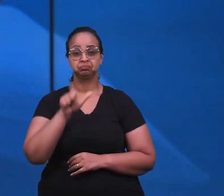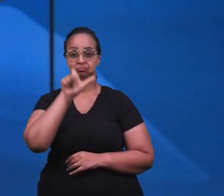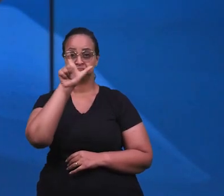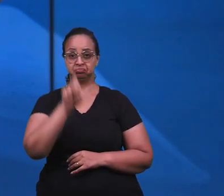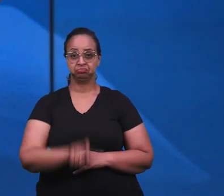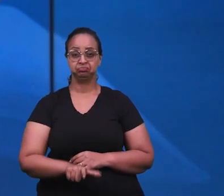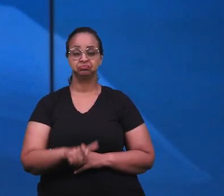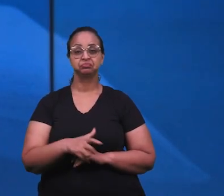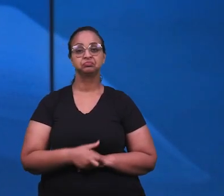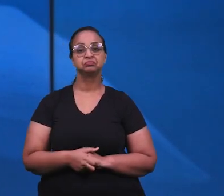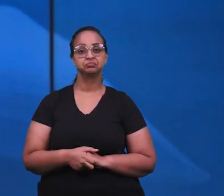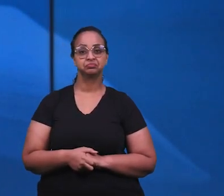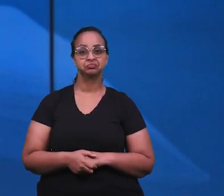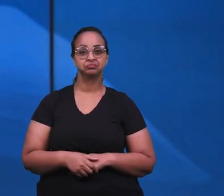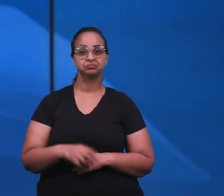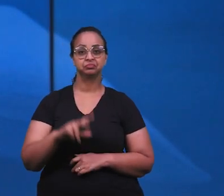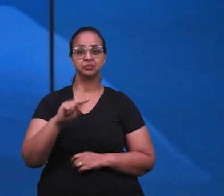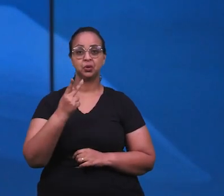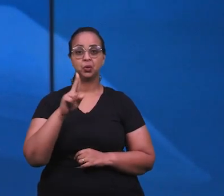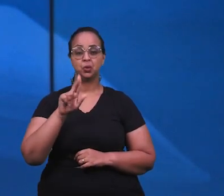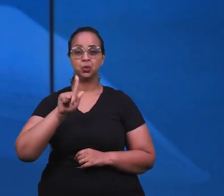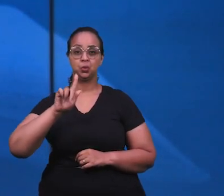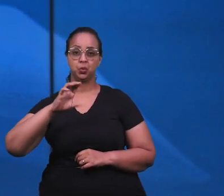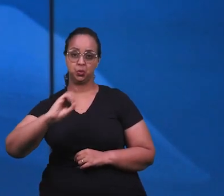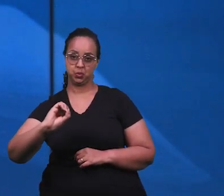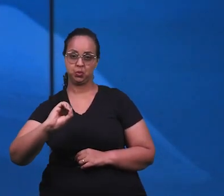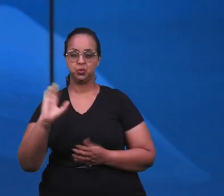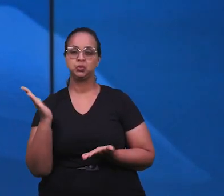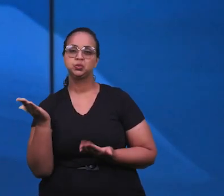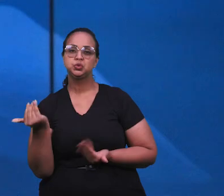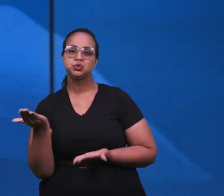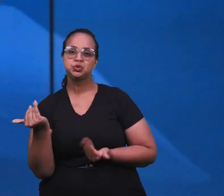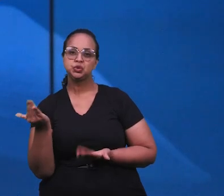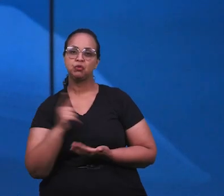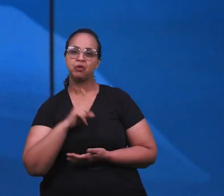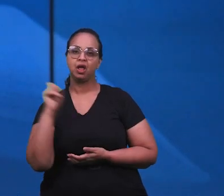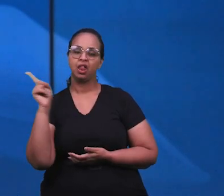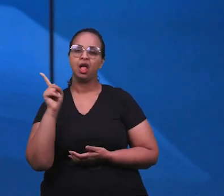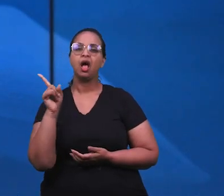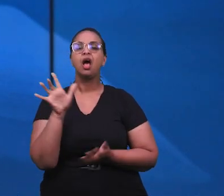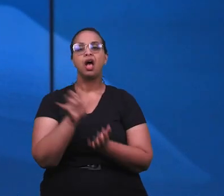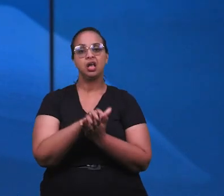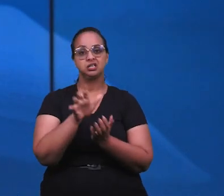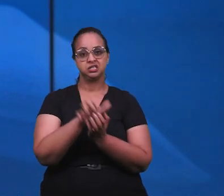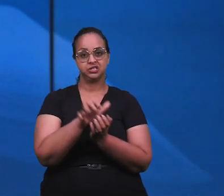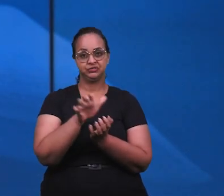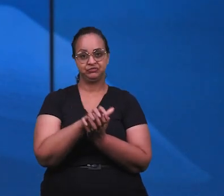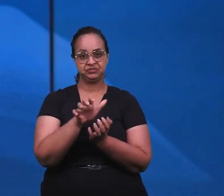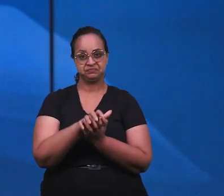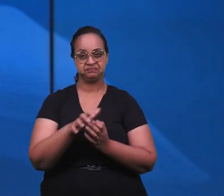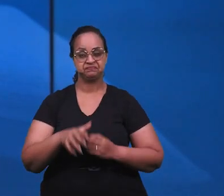ser exatamente o Hugo Mateus. O Hugo Mateus é jovem da cidade de Recife, do grupo de